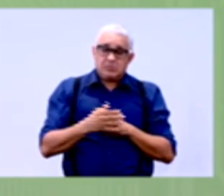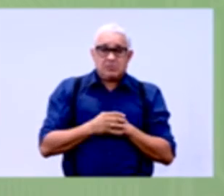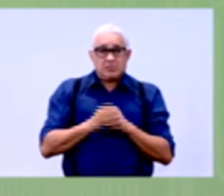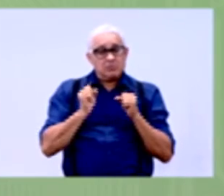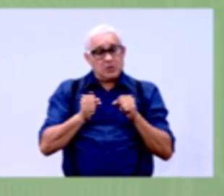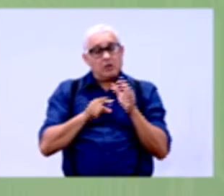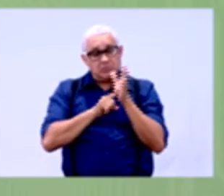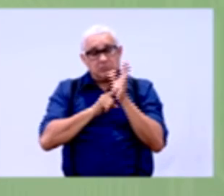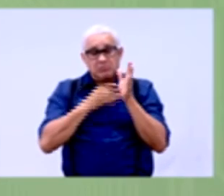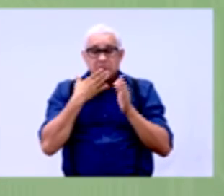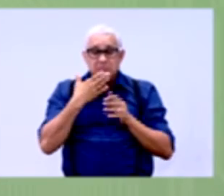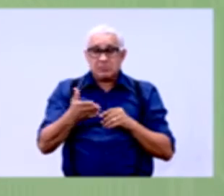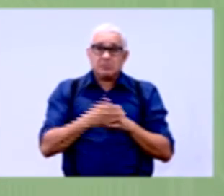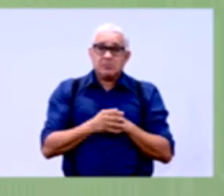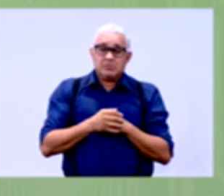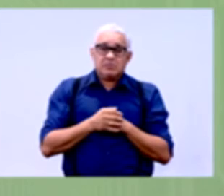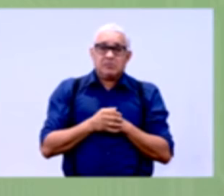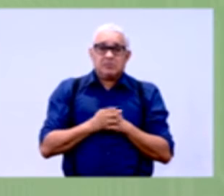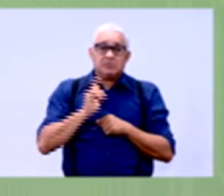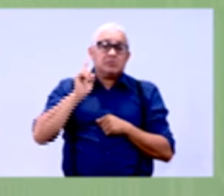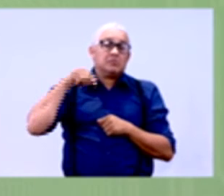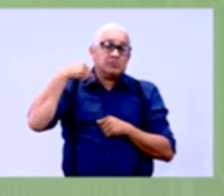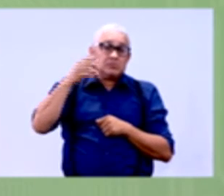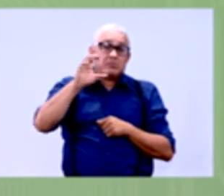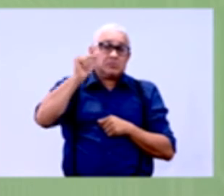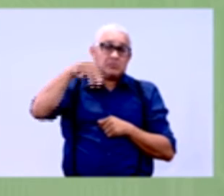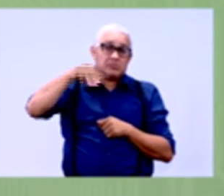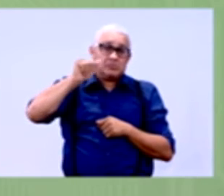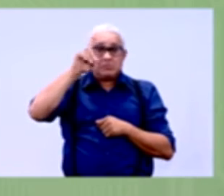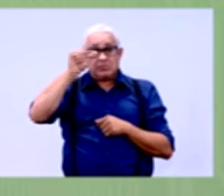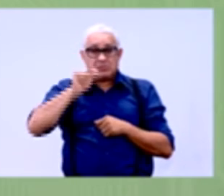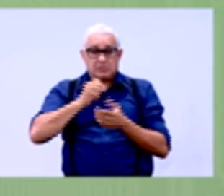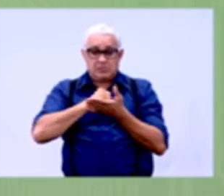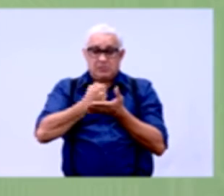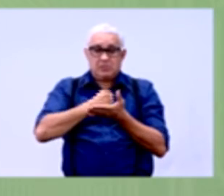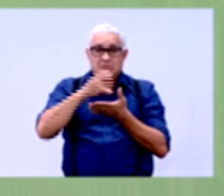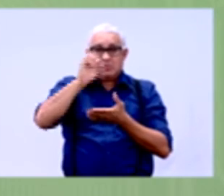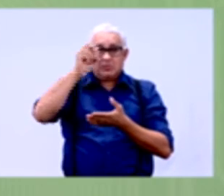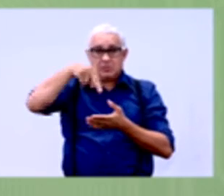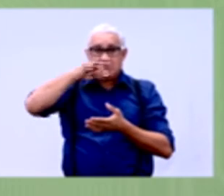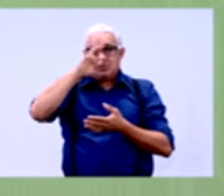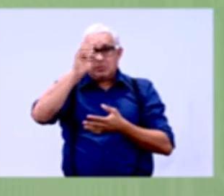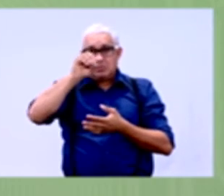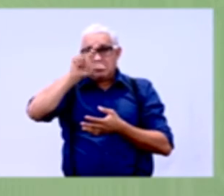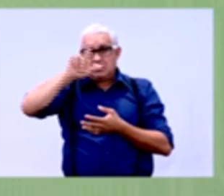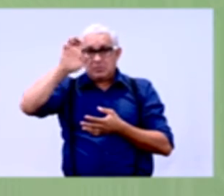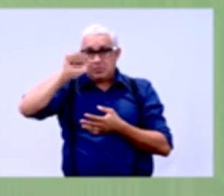uma consulta e aí a camada de controle